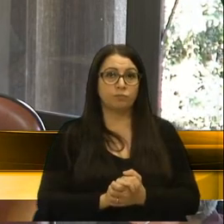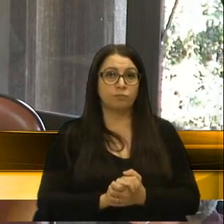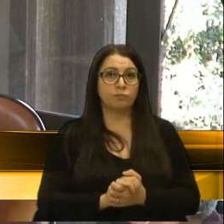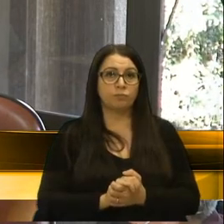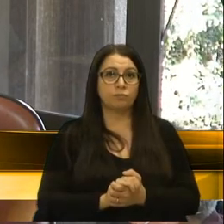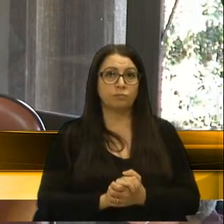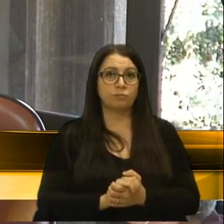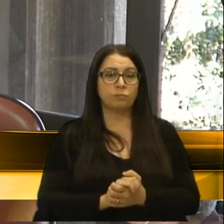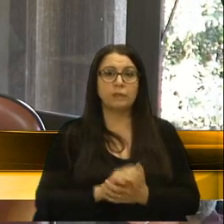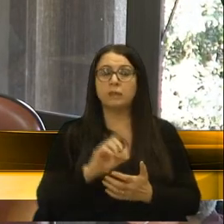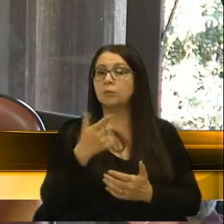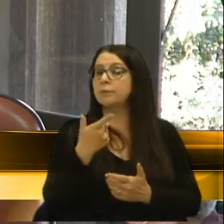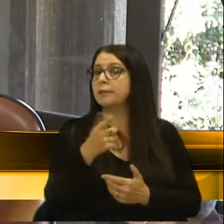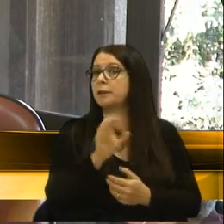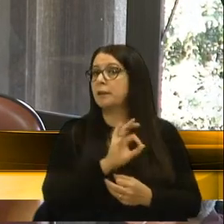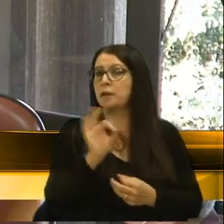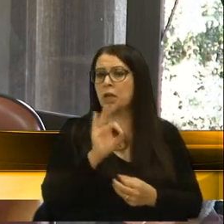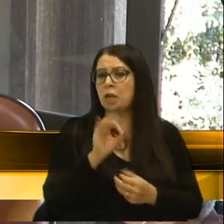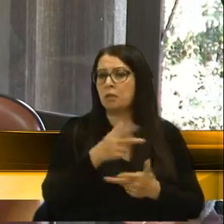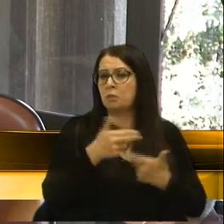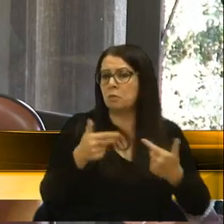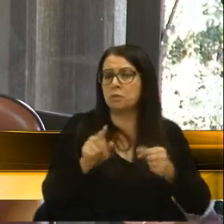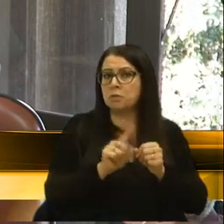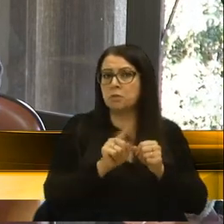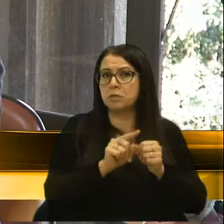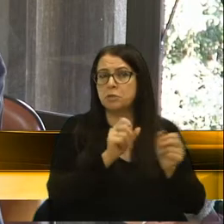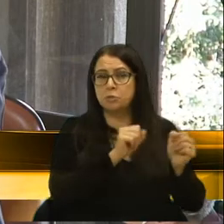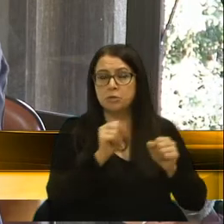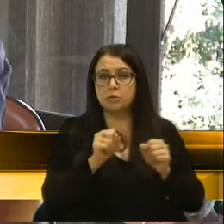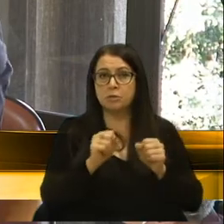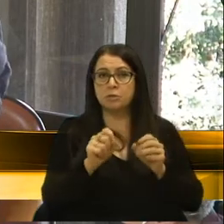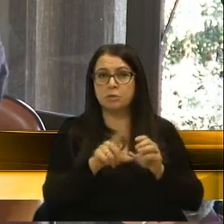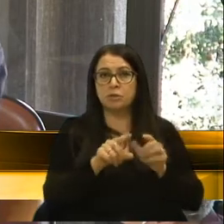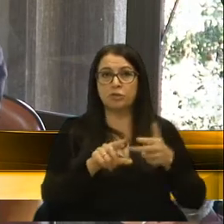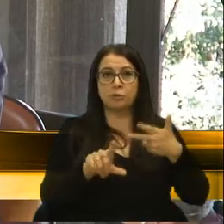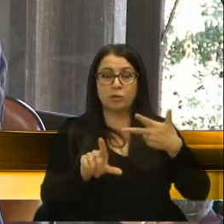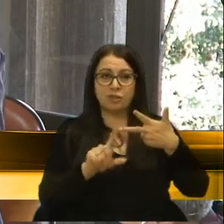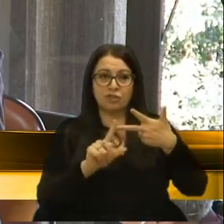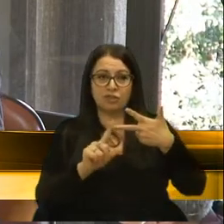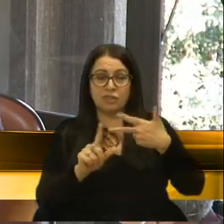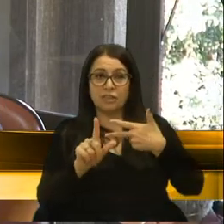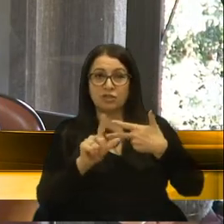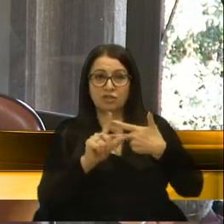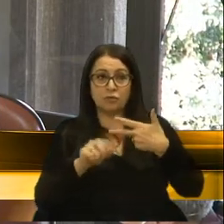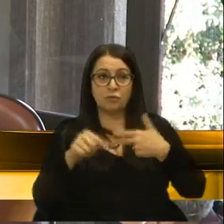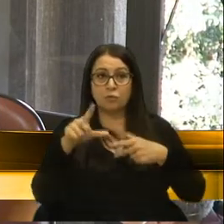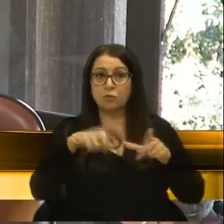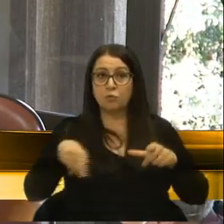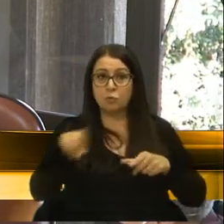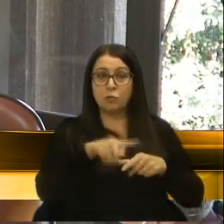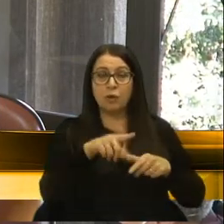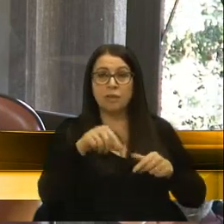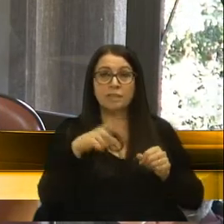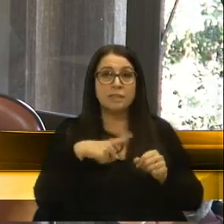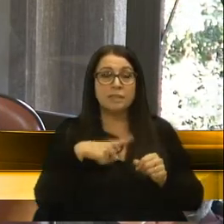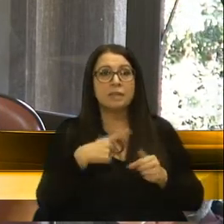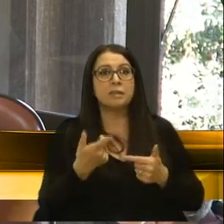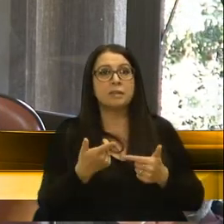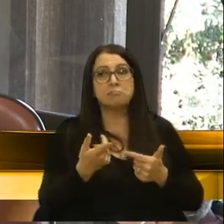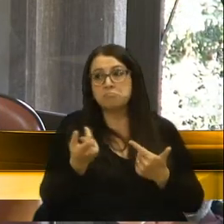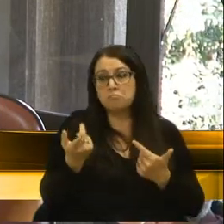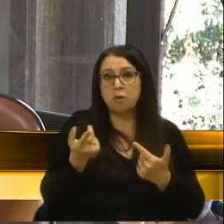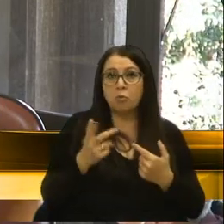Destarte, não há um mínimo indício de que os poderes legislativo e executivos locais tenham